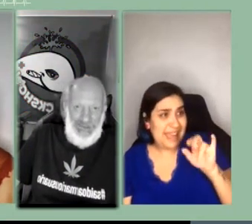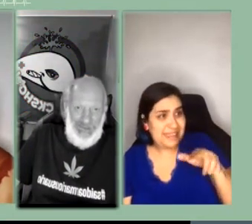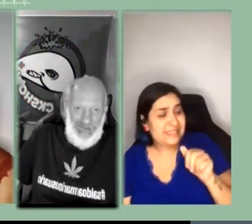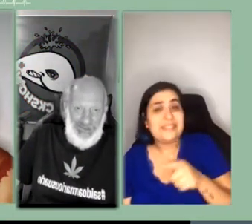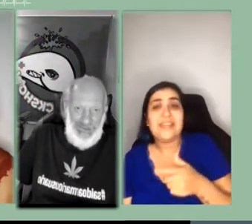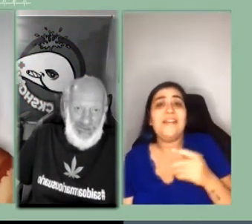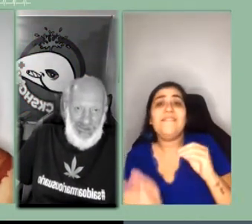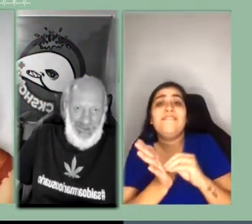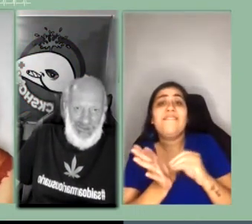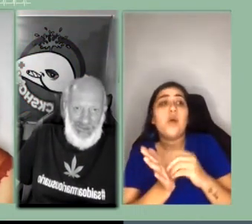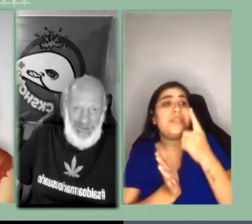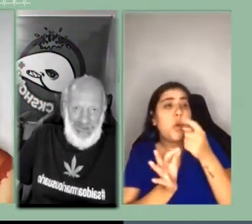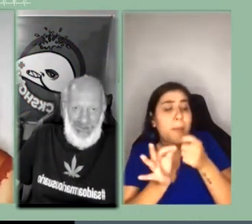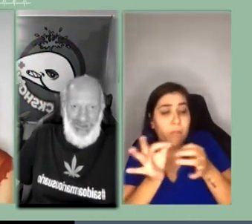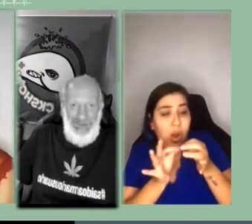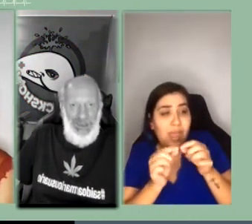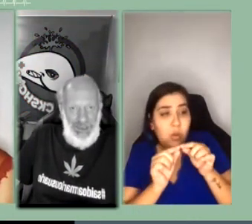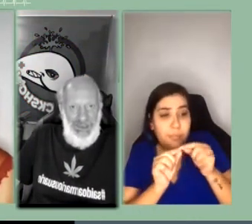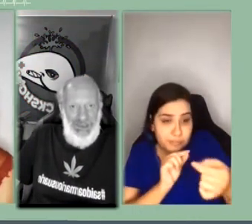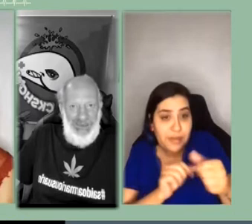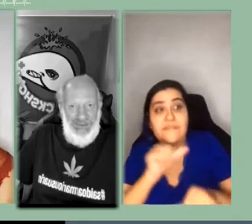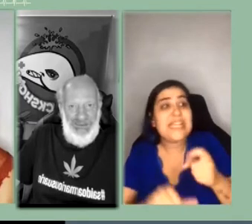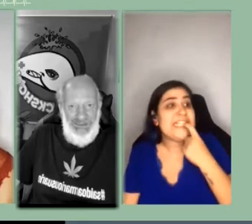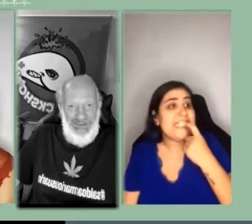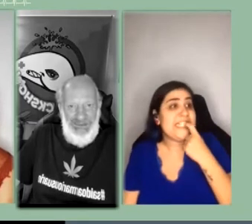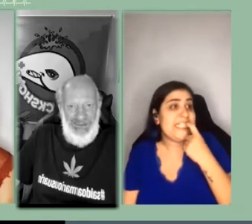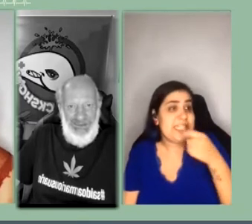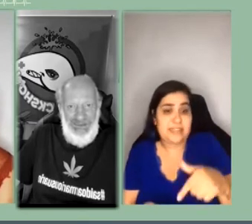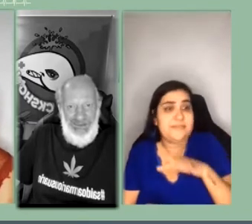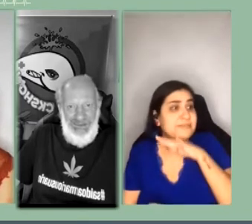uma moléculazinha para ela virar plástico, né? Então, assim,